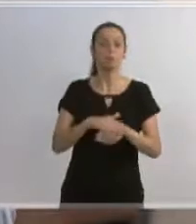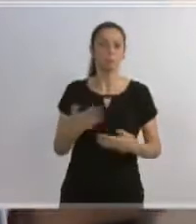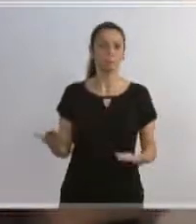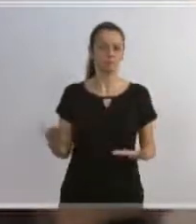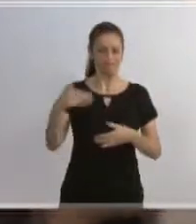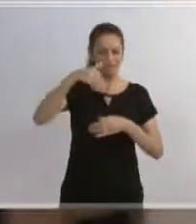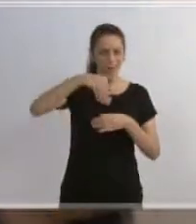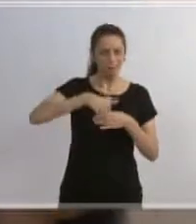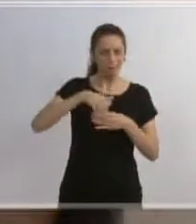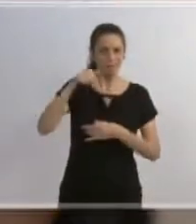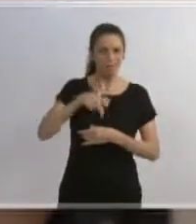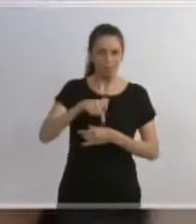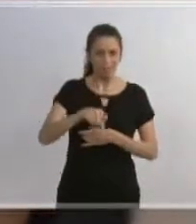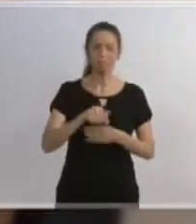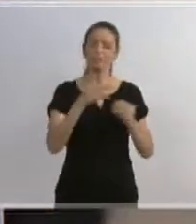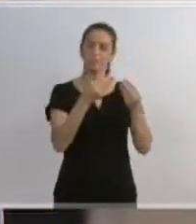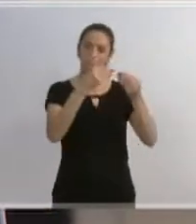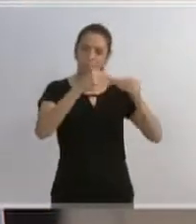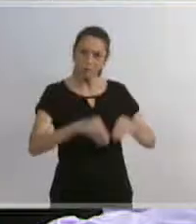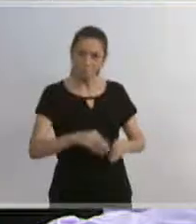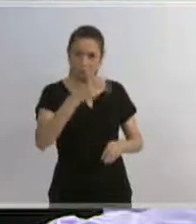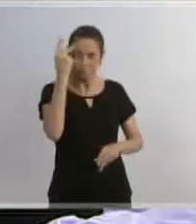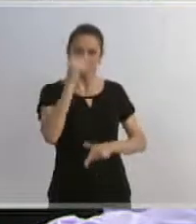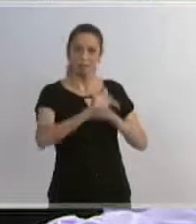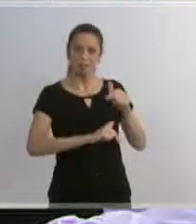casa, questão que ataca os trabalhadores sem discutir com...